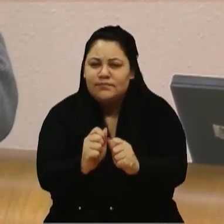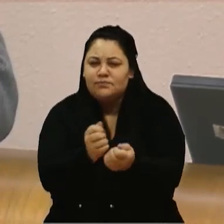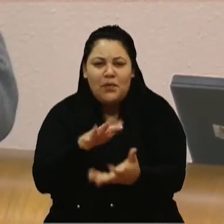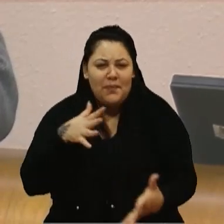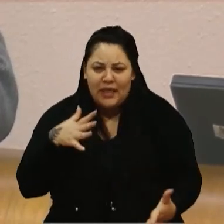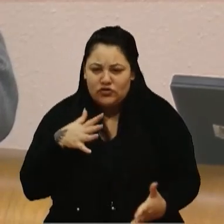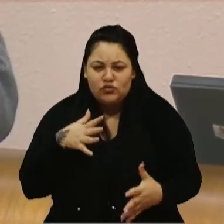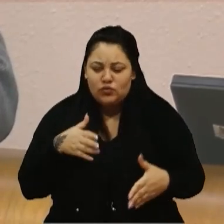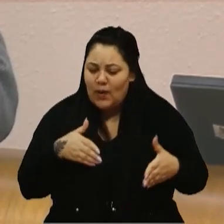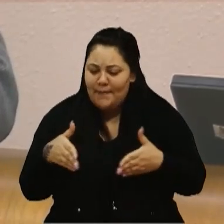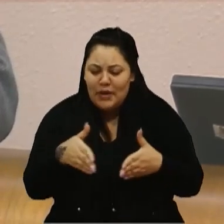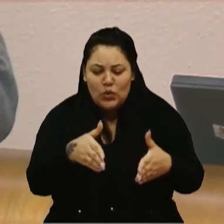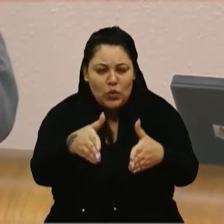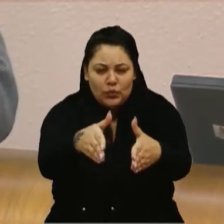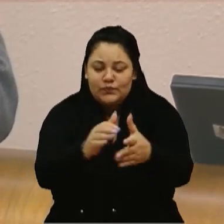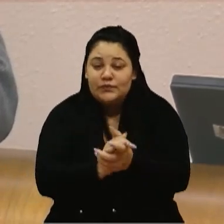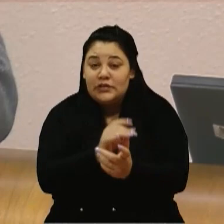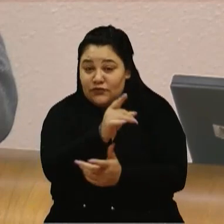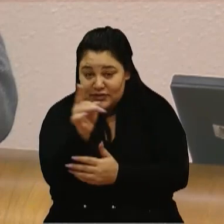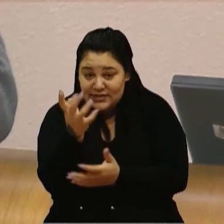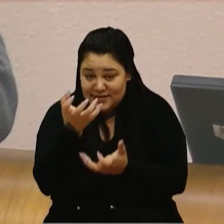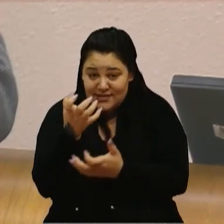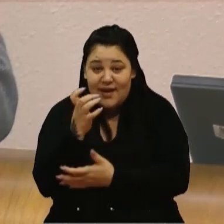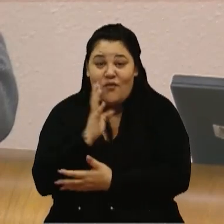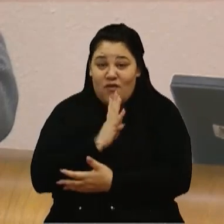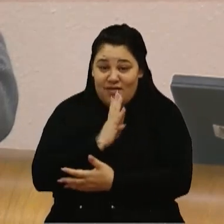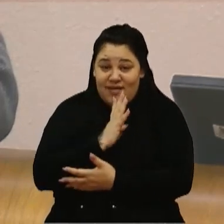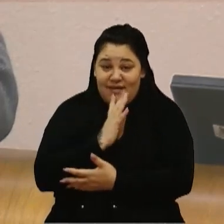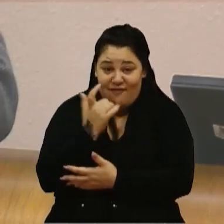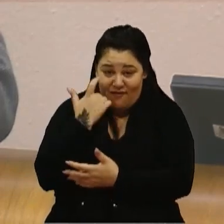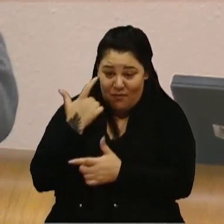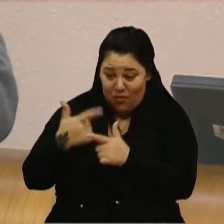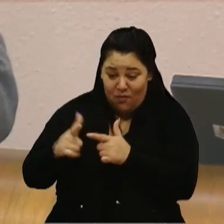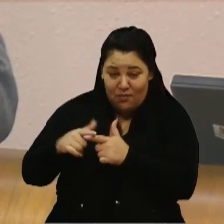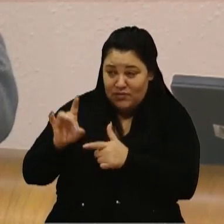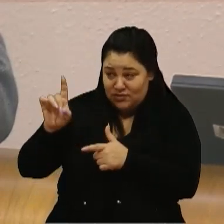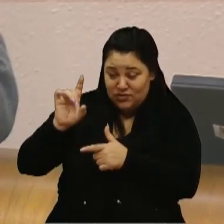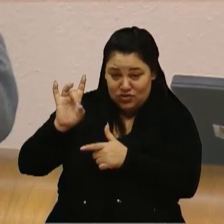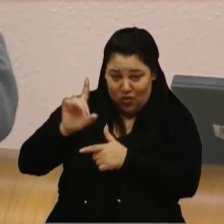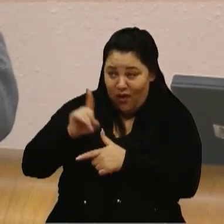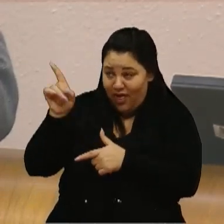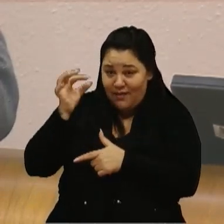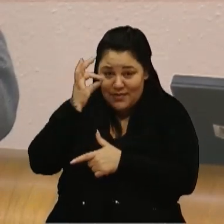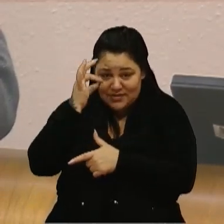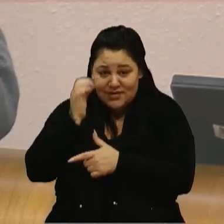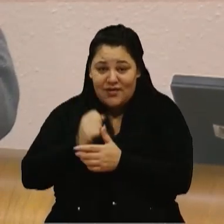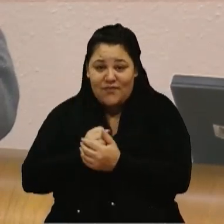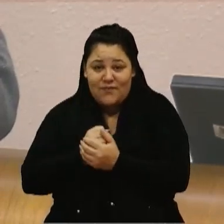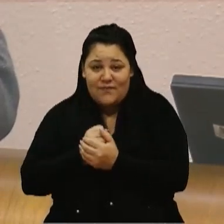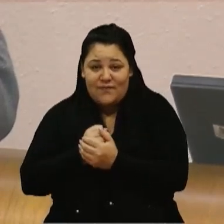tá? E quem quiser conhecer e ver os problemas que ela tem, é só ir lá olhar.